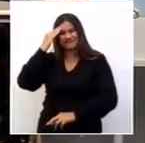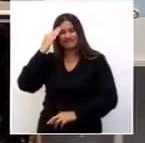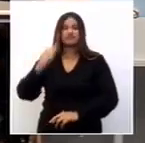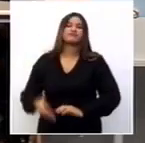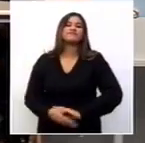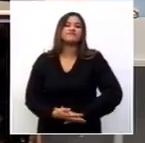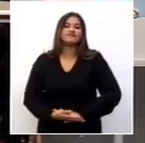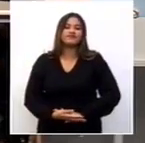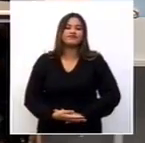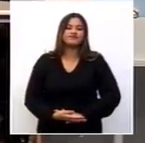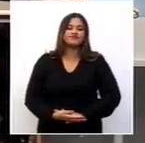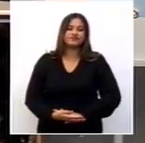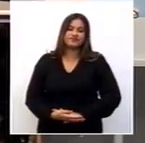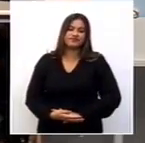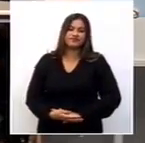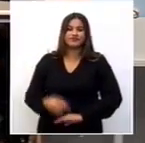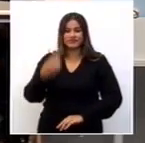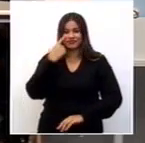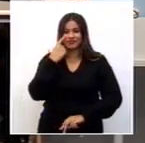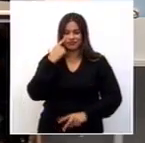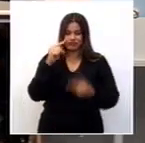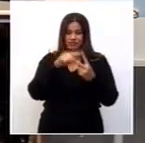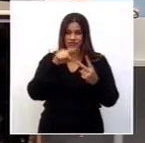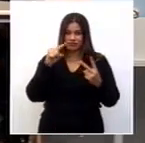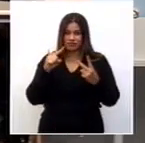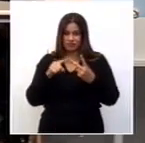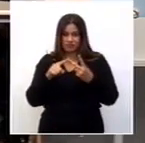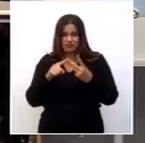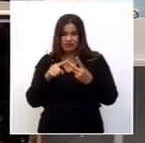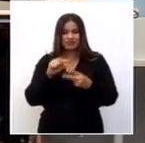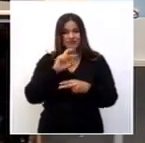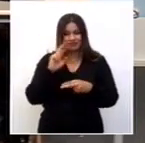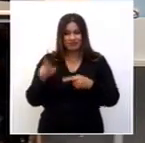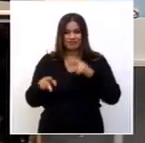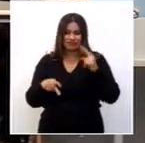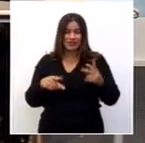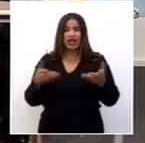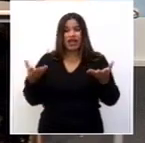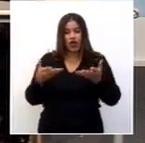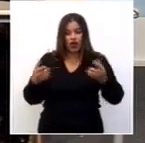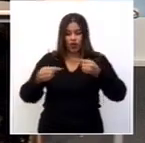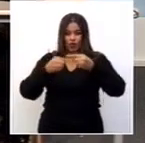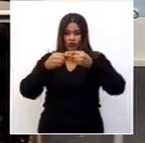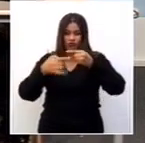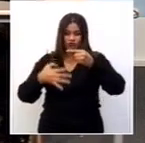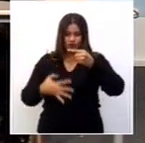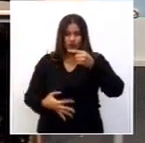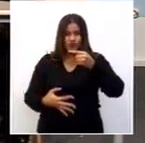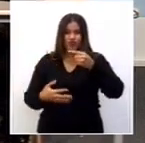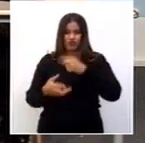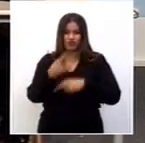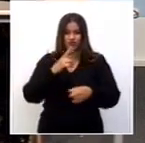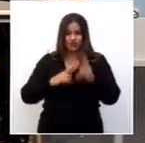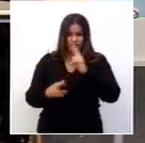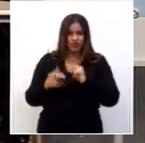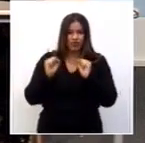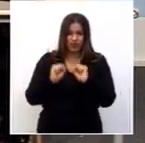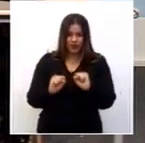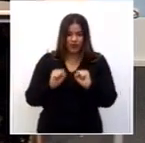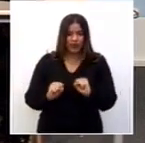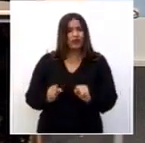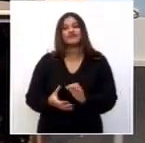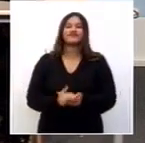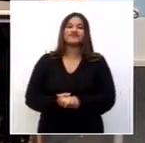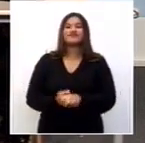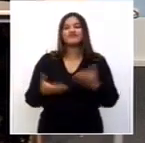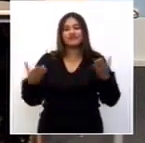Diante dessa diferenciação que a professora Letícia apresentou, vamos para mais uma interação no chat, então. Agora, nós gostaríamos